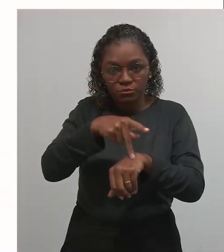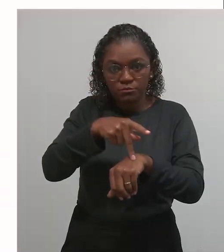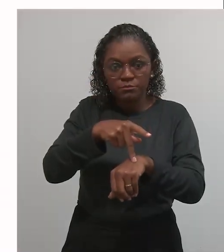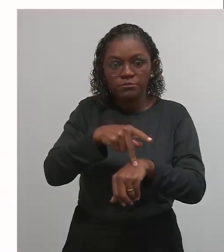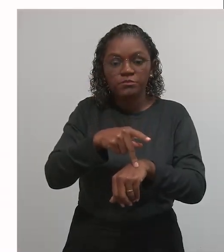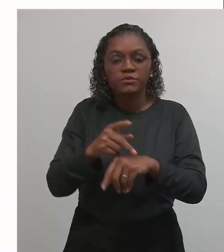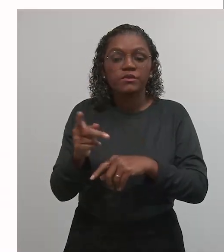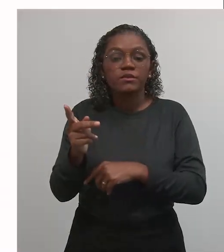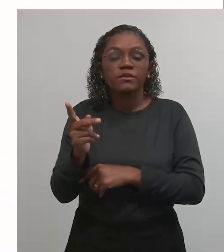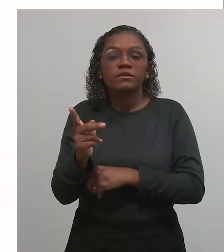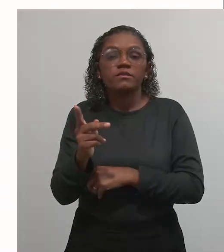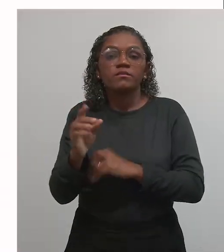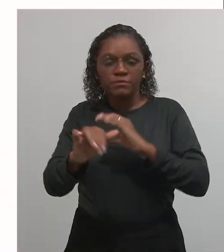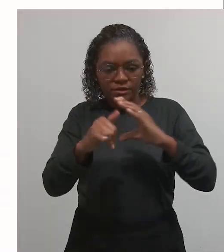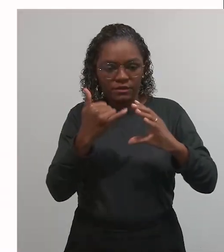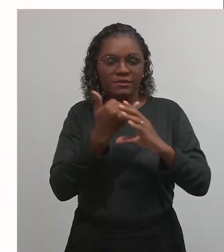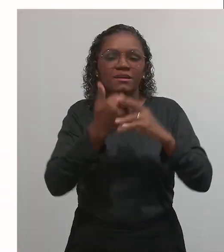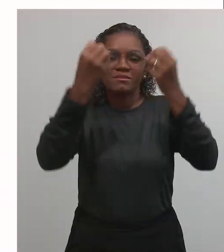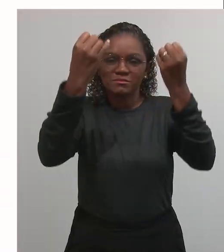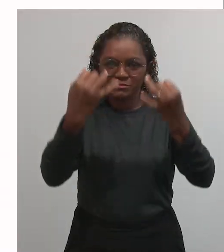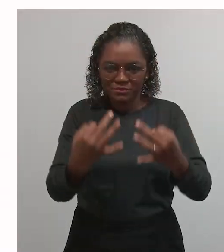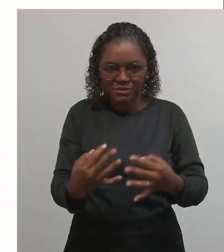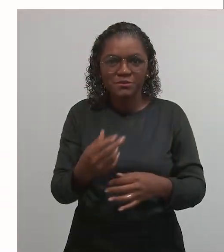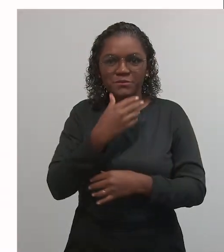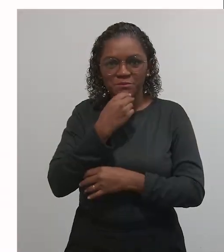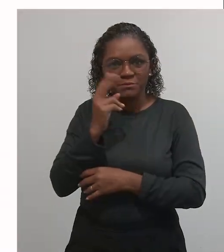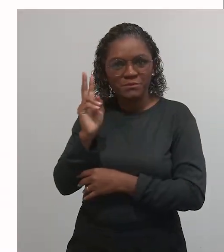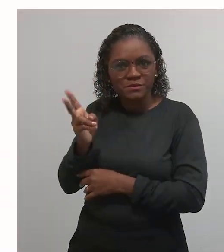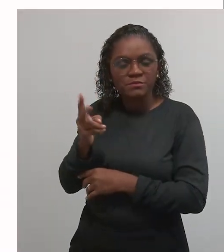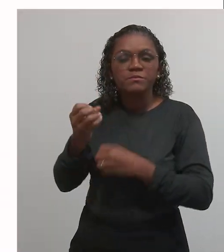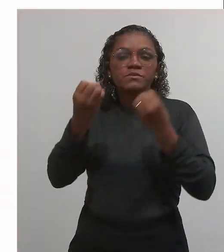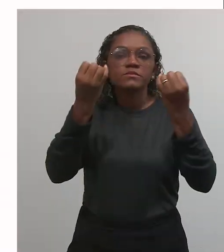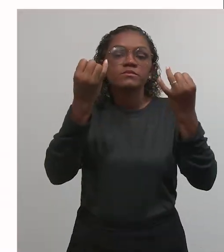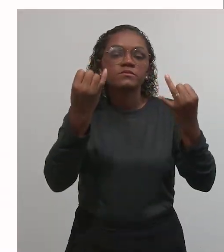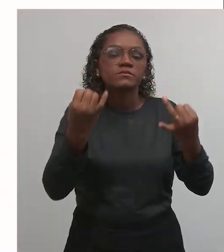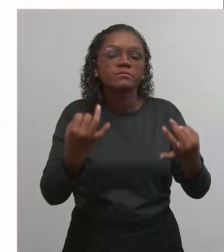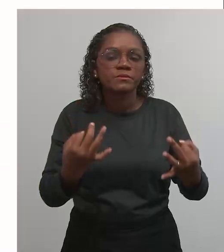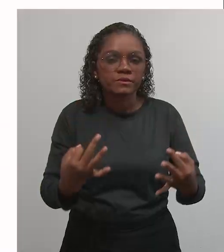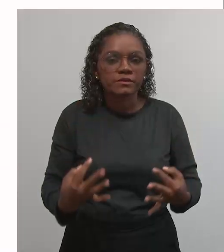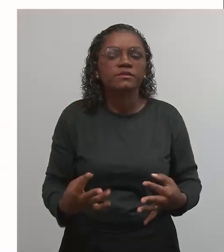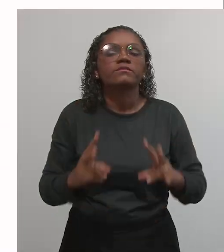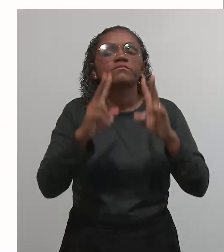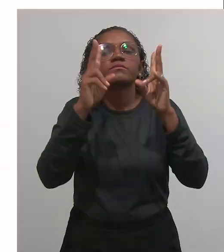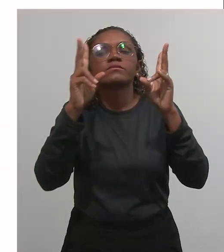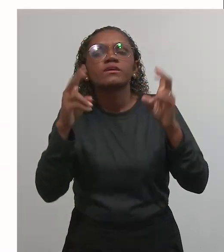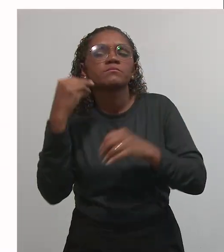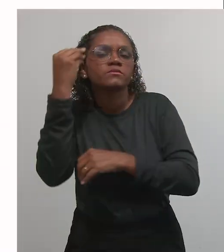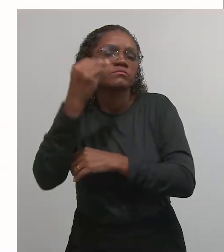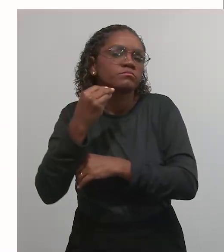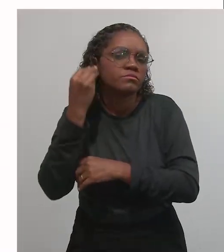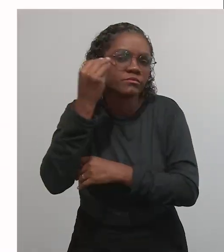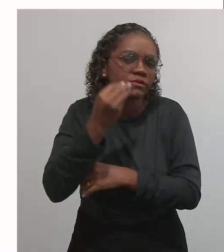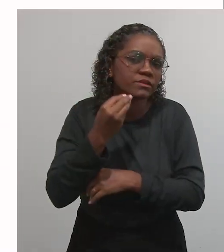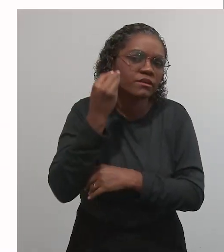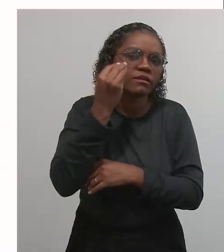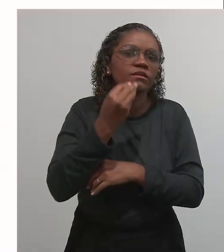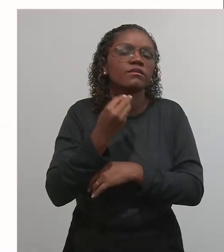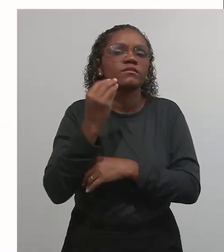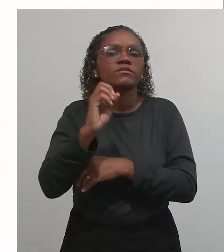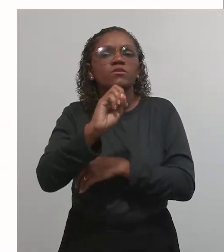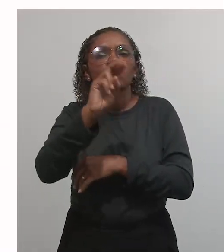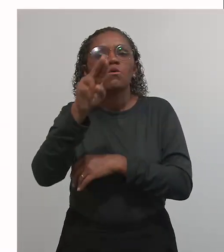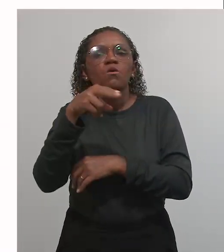próprio apresentador do canal fala um pouco sobre eles, que vai versar sobre a experiência ou a razão, ou seja,